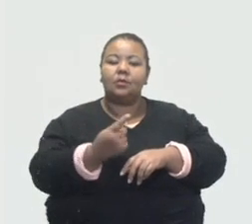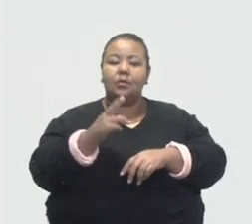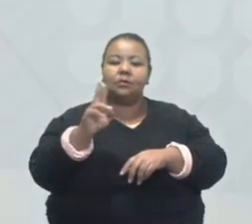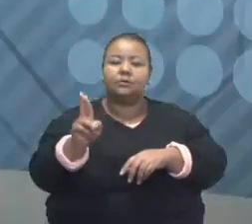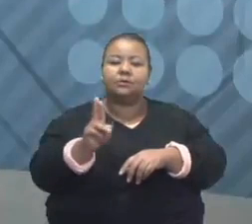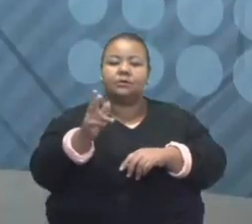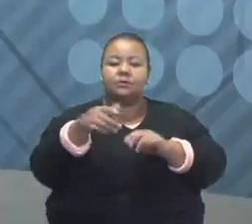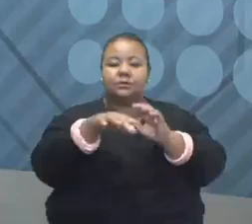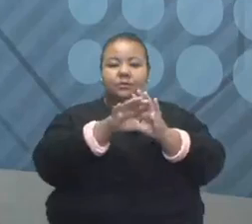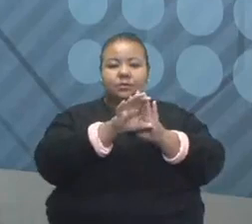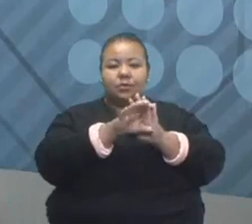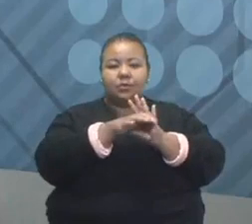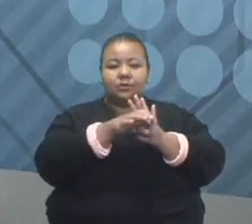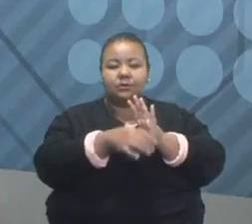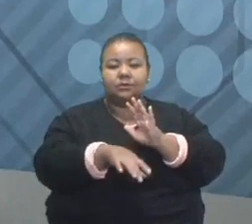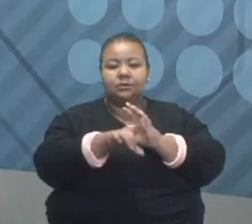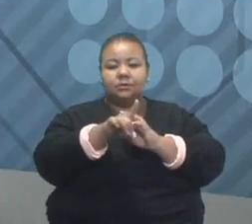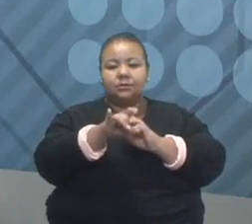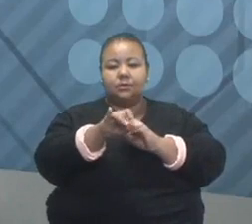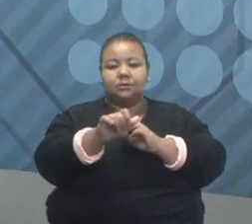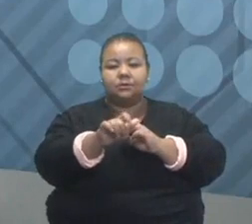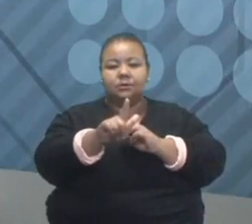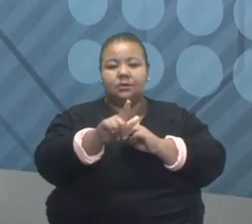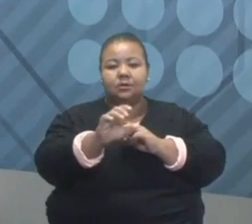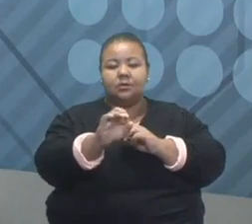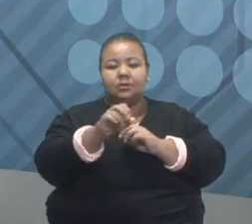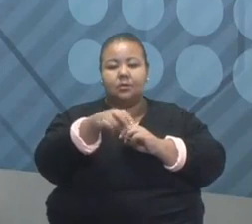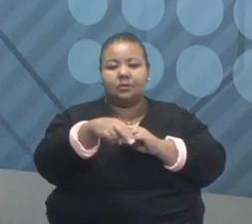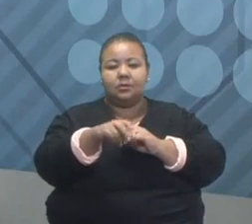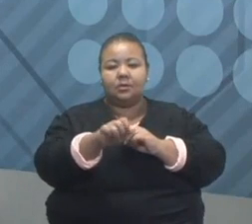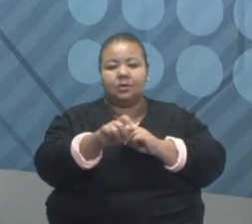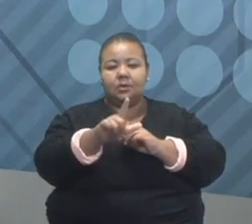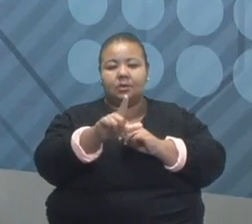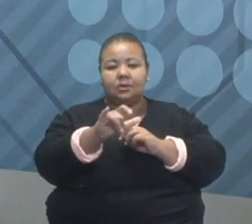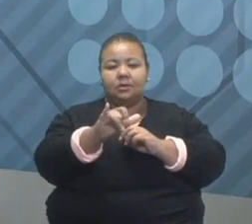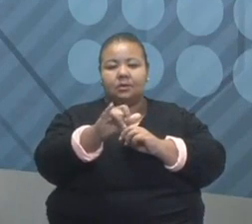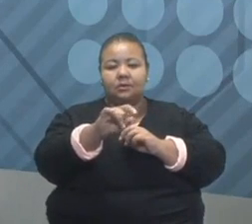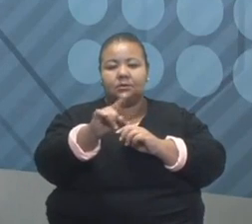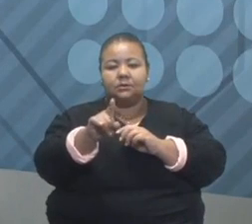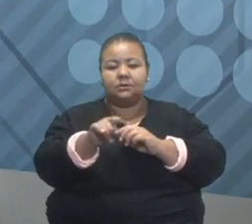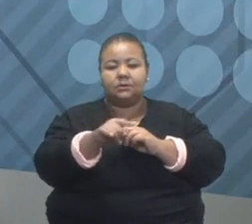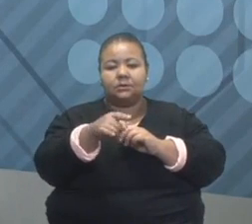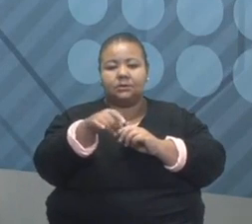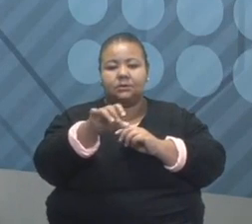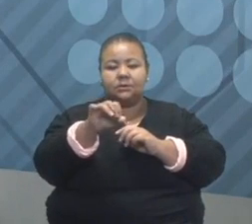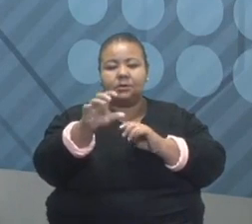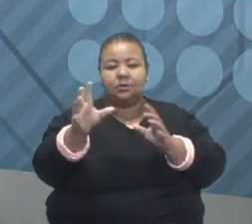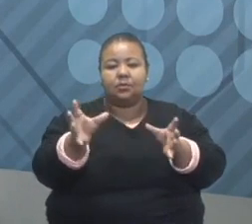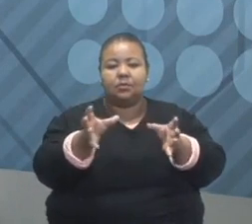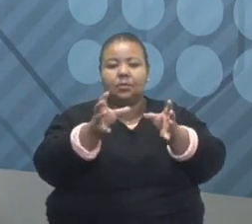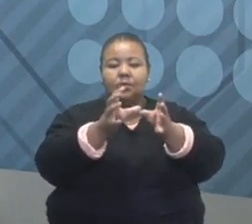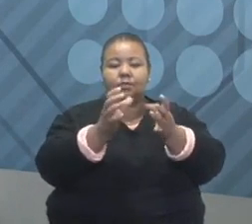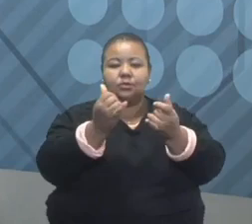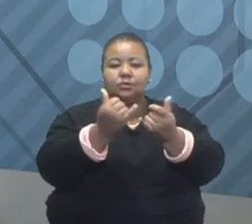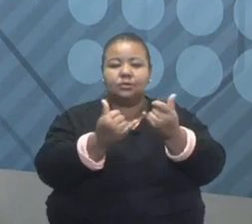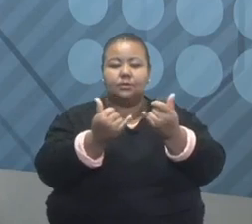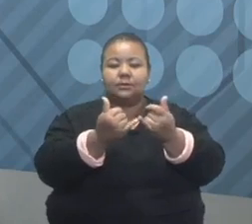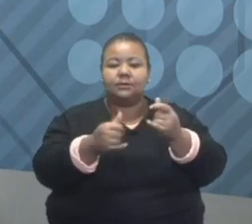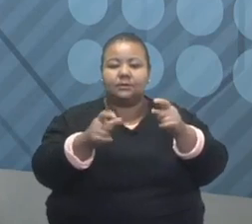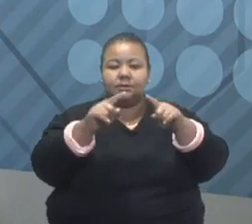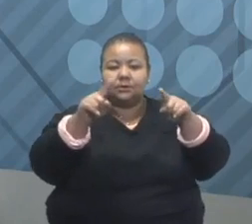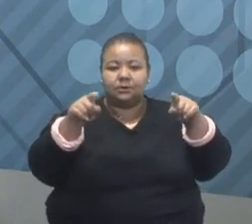conceito de diagonalização de matrizes, nós fazemos uso do conceito de semelhança de matrizes, que tem que satisfazer